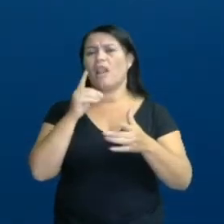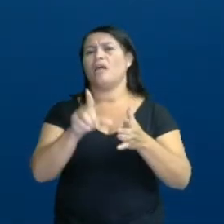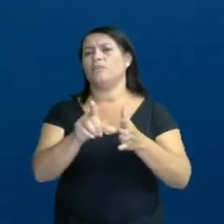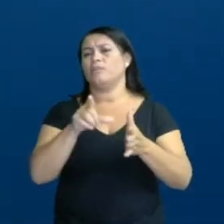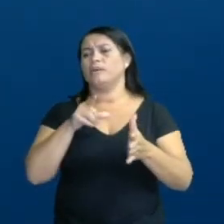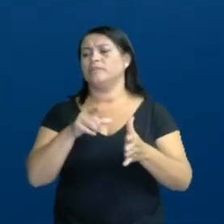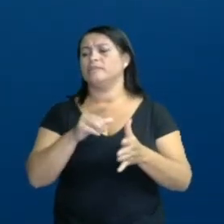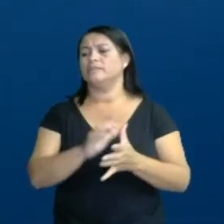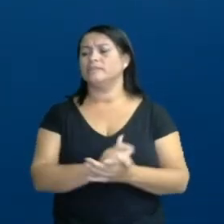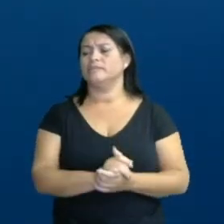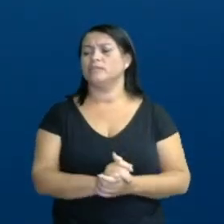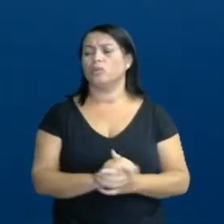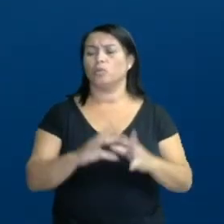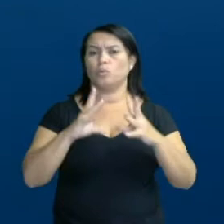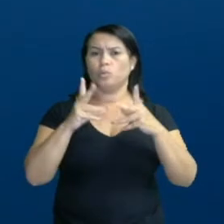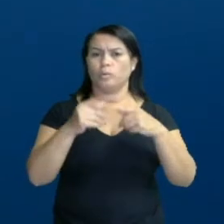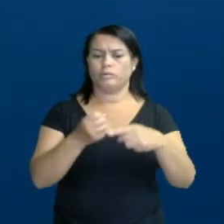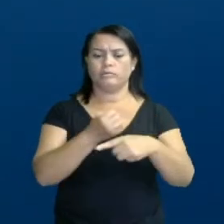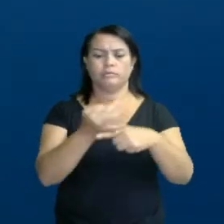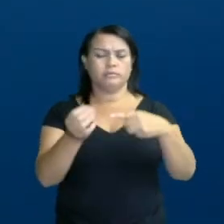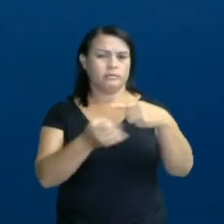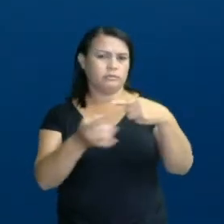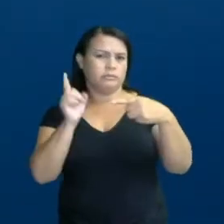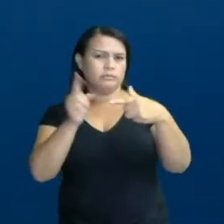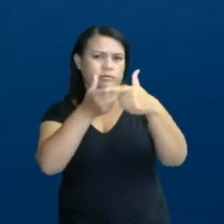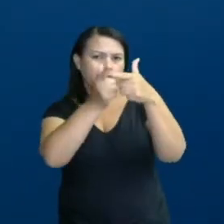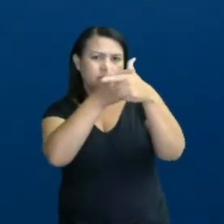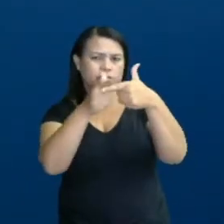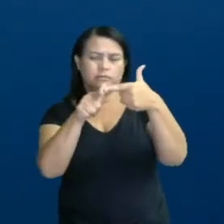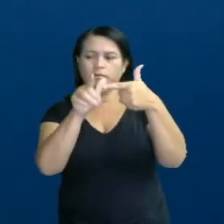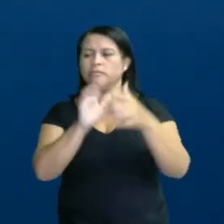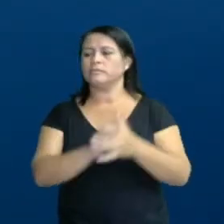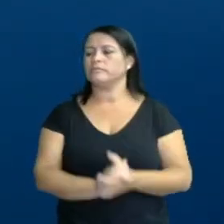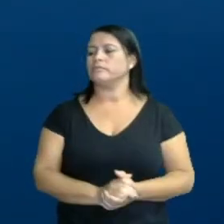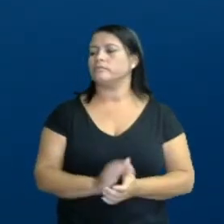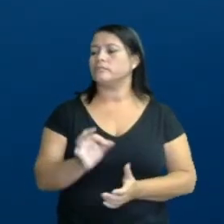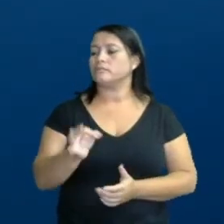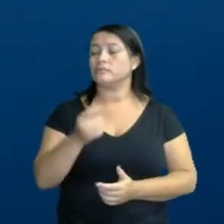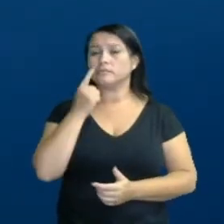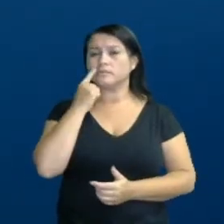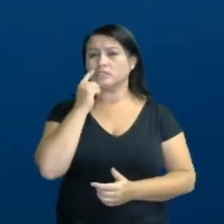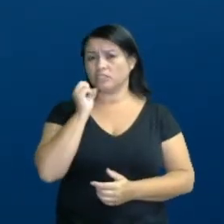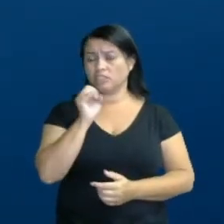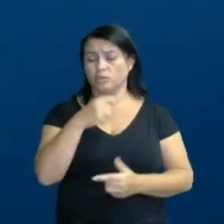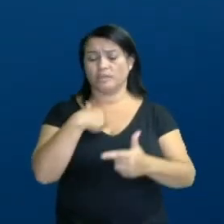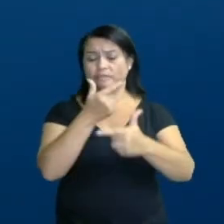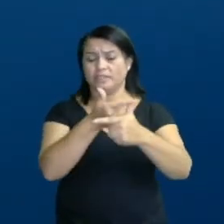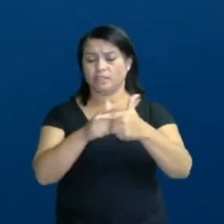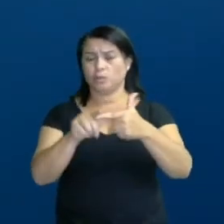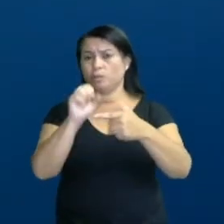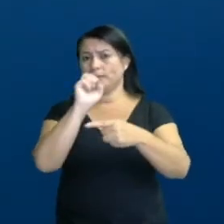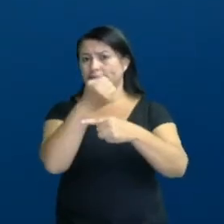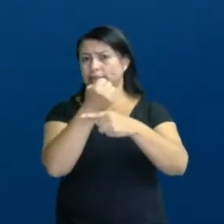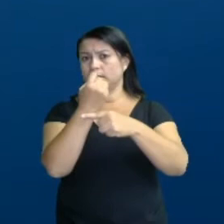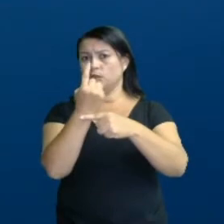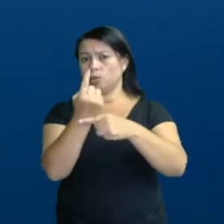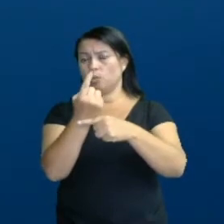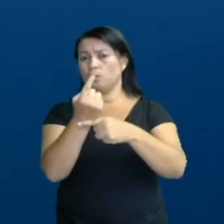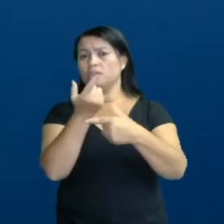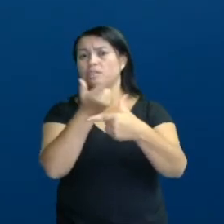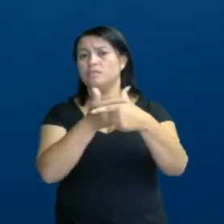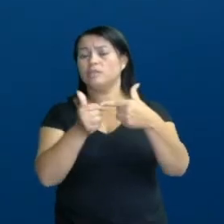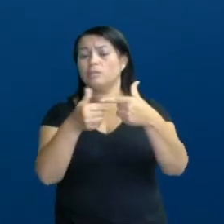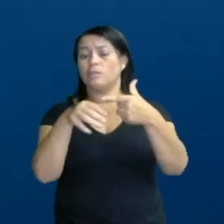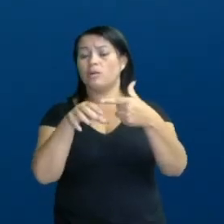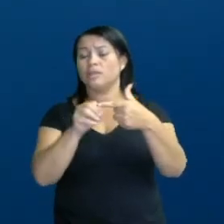falar para vocês. Toda fração é uma divisão, tá? Então, se eu dividir 81 dividido por 10.000,